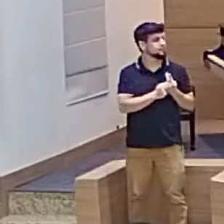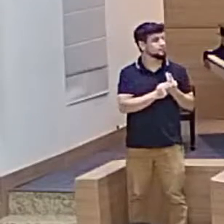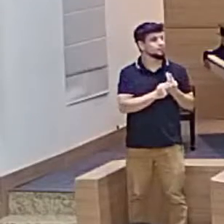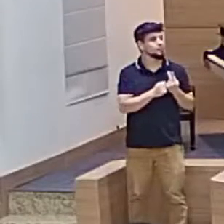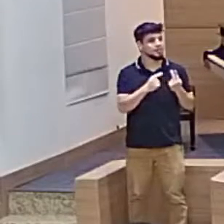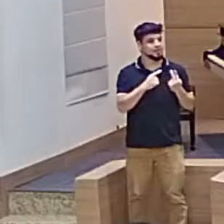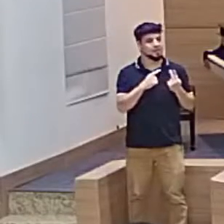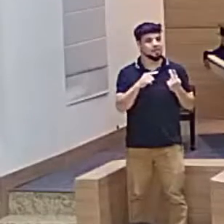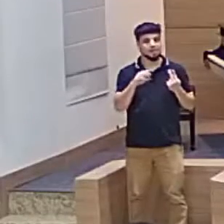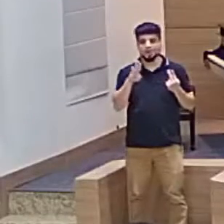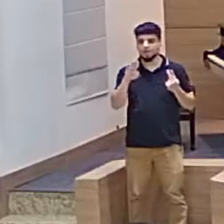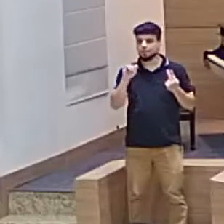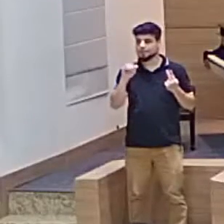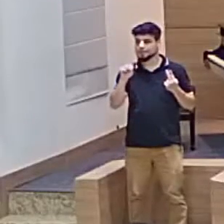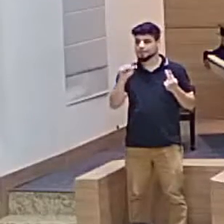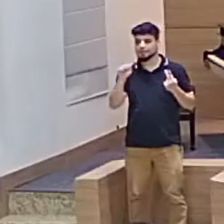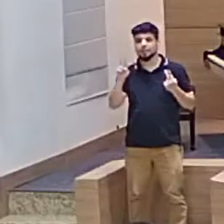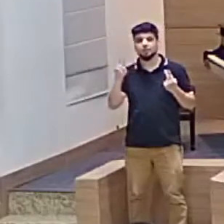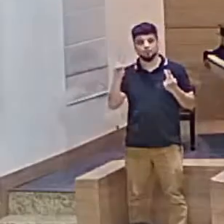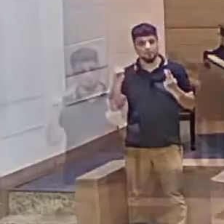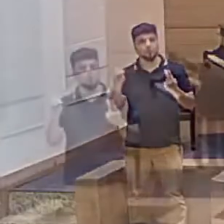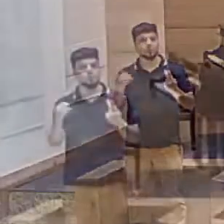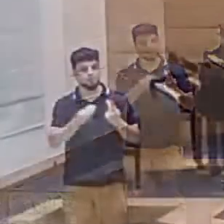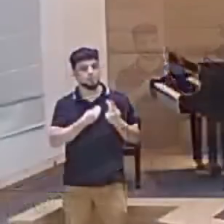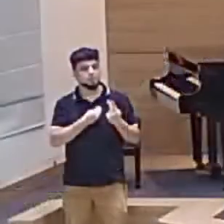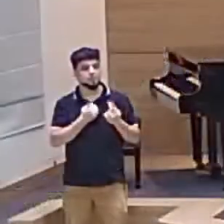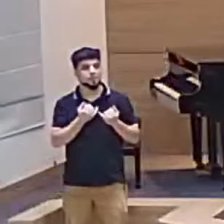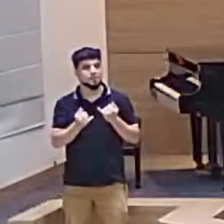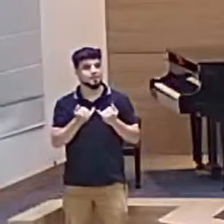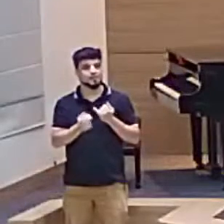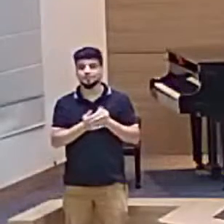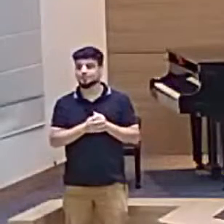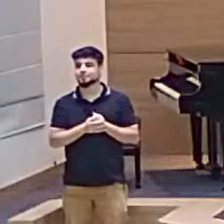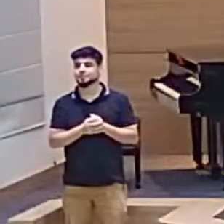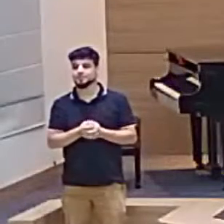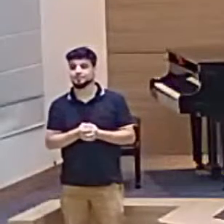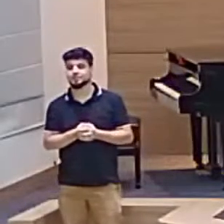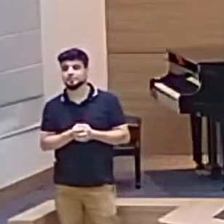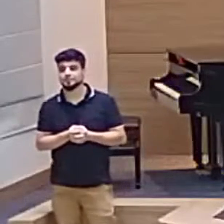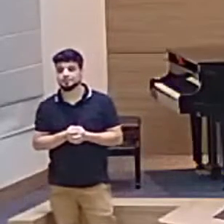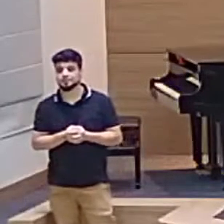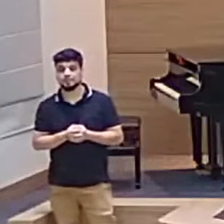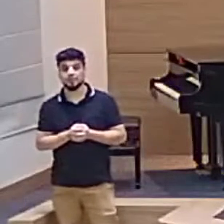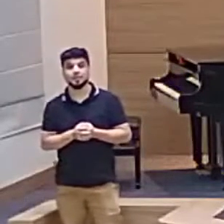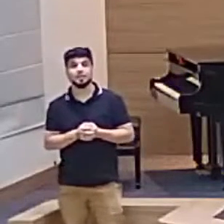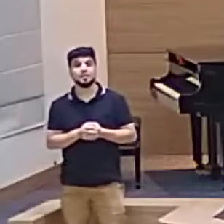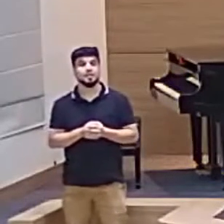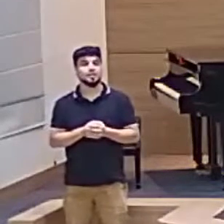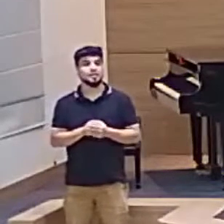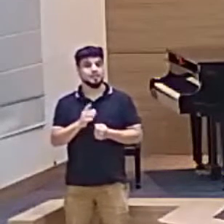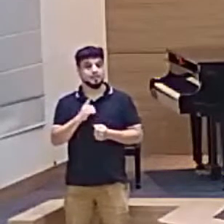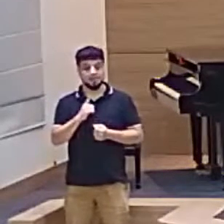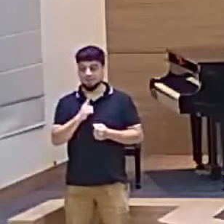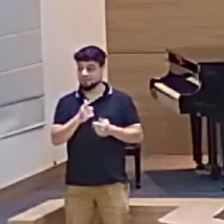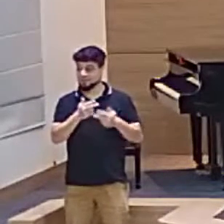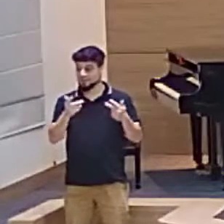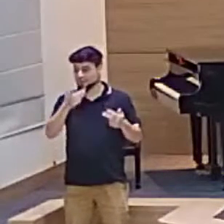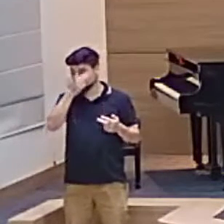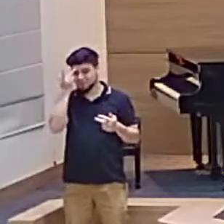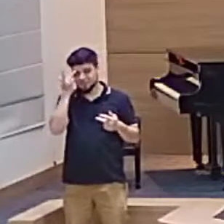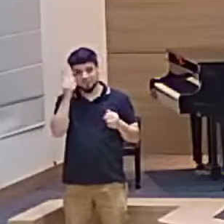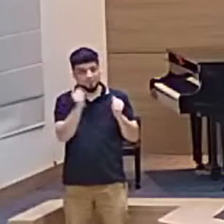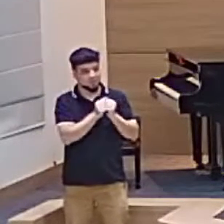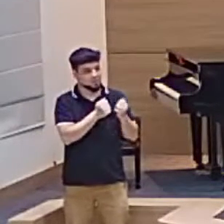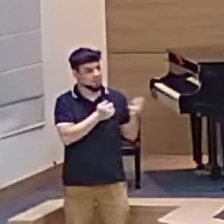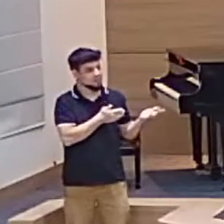bisavó está para que venham para cá vai ser um tempo tão precioso e nós temos um casal claro que muitas outras pessoas poderiam estar aqui nesse momento